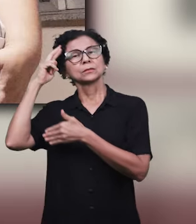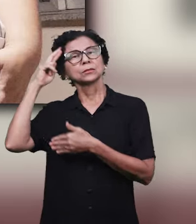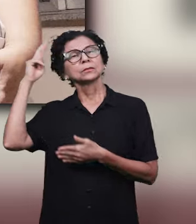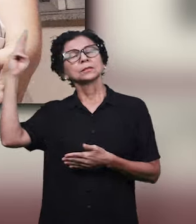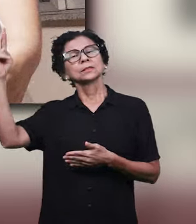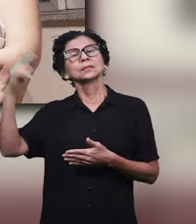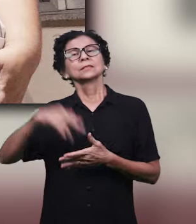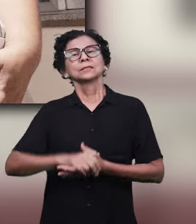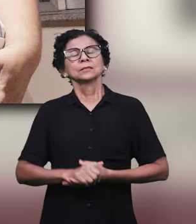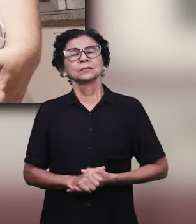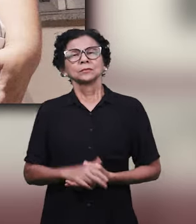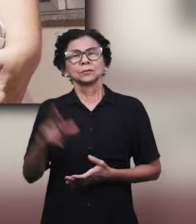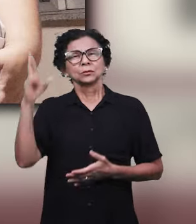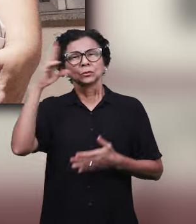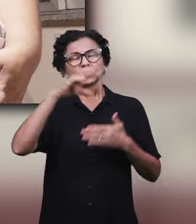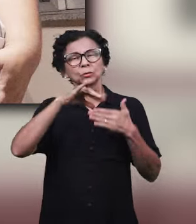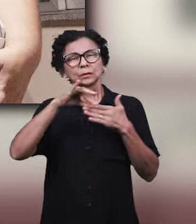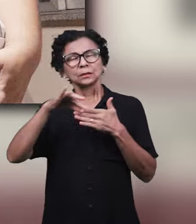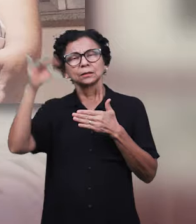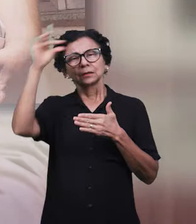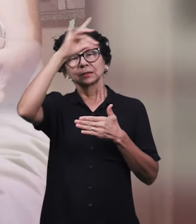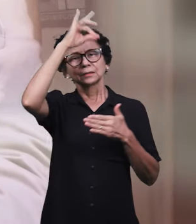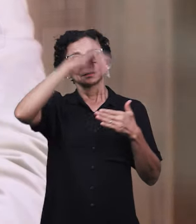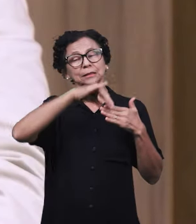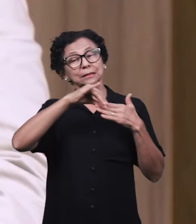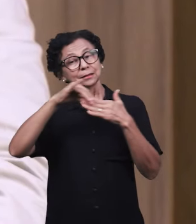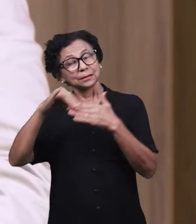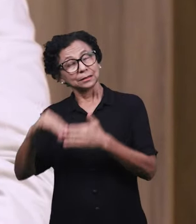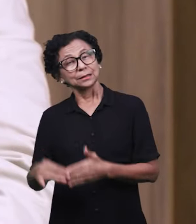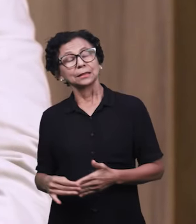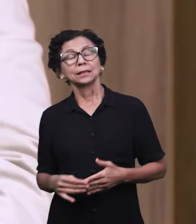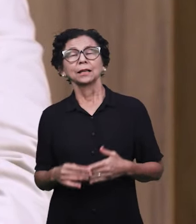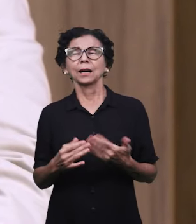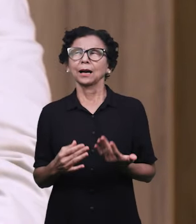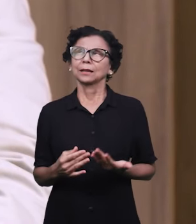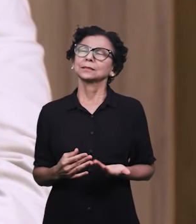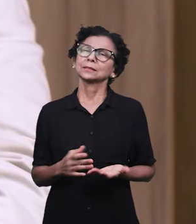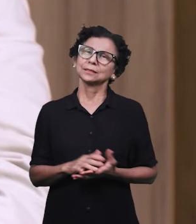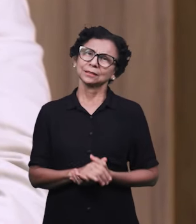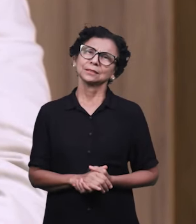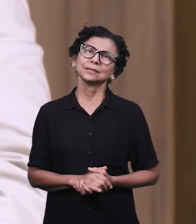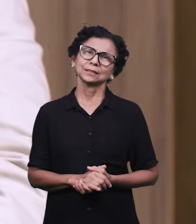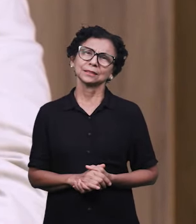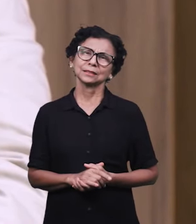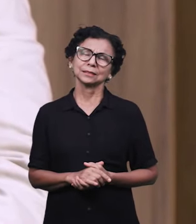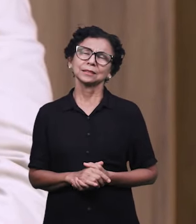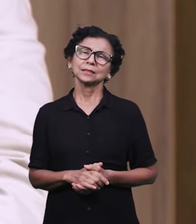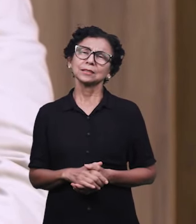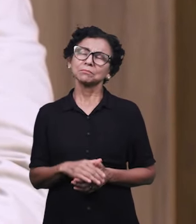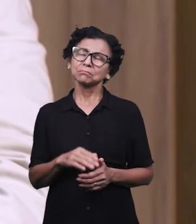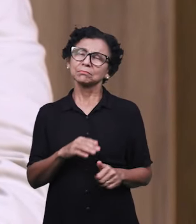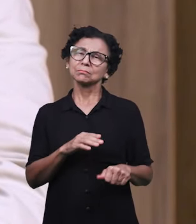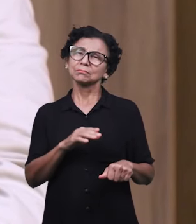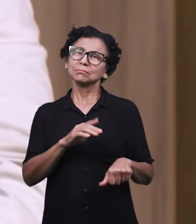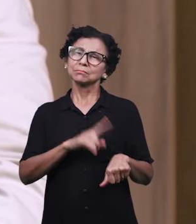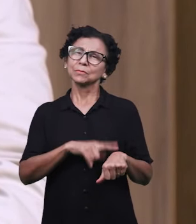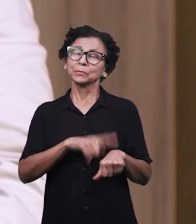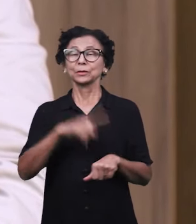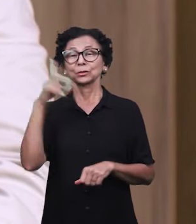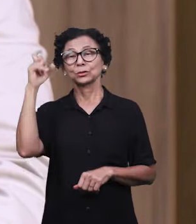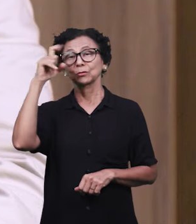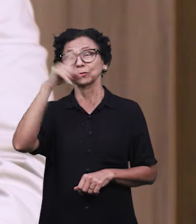ela passa por momentos difíceis? Sim, mas em todos esses momentos o Senhor nos Amém, sustenta, o sem Senhor nos dúvida. dá vitória e nós somos